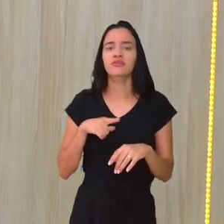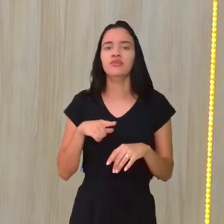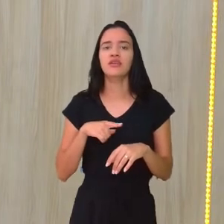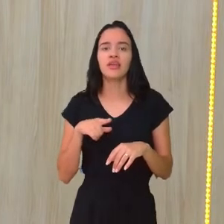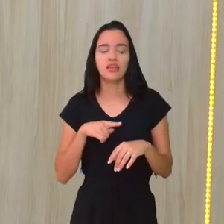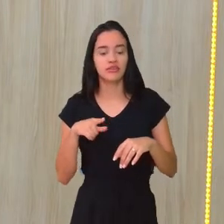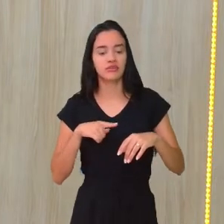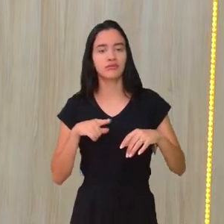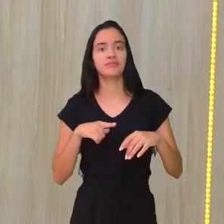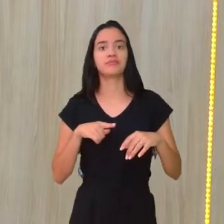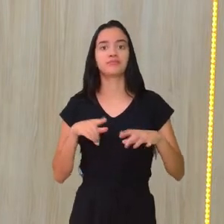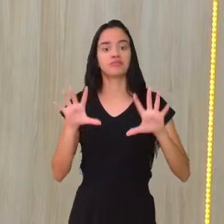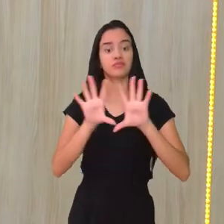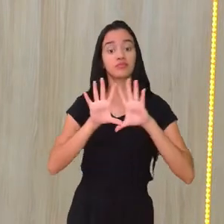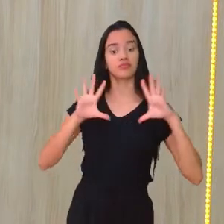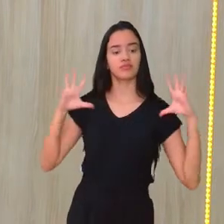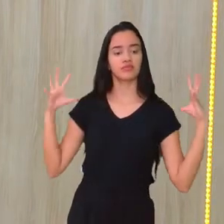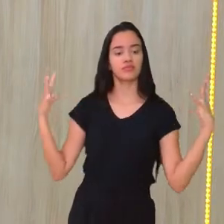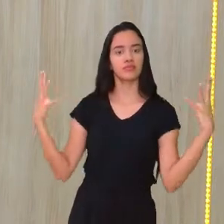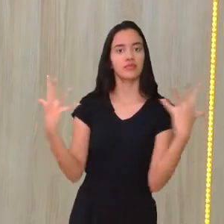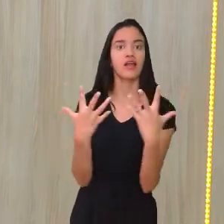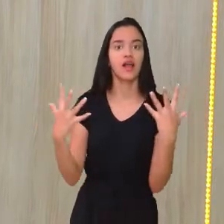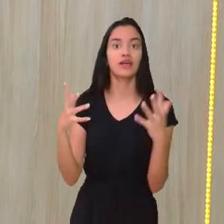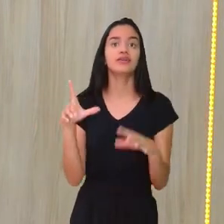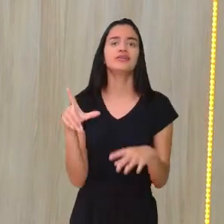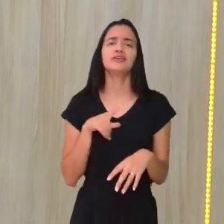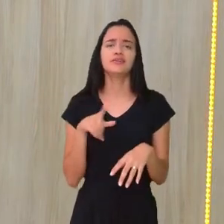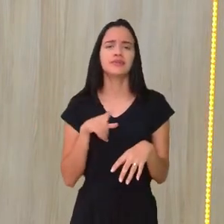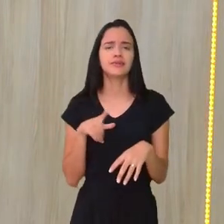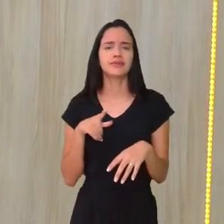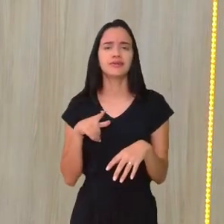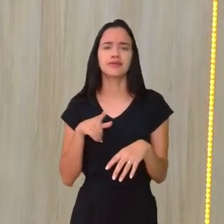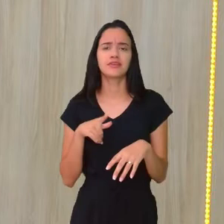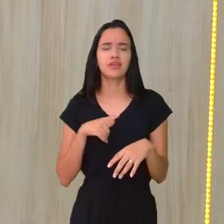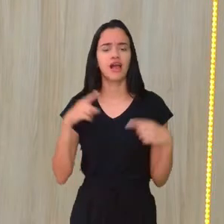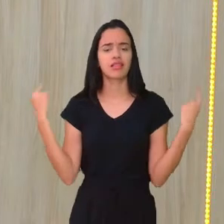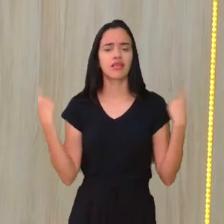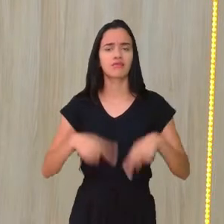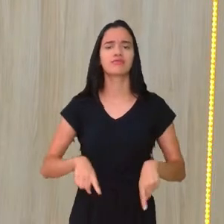uma arena, acontecia campeonatos também, tinha